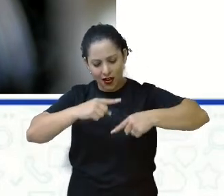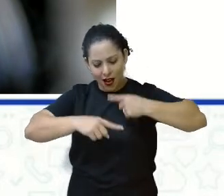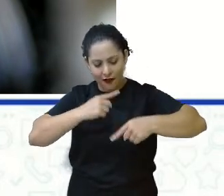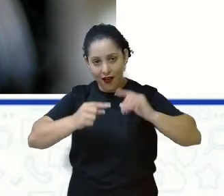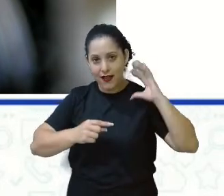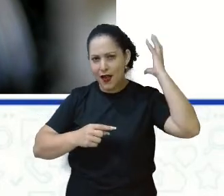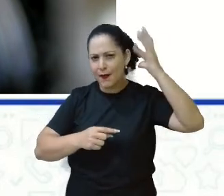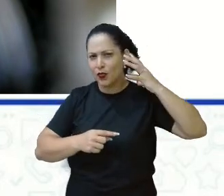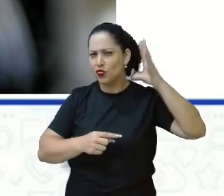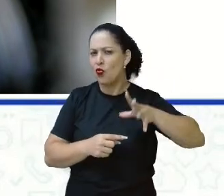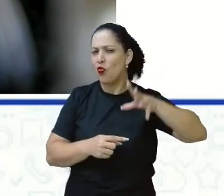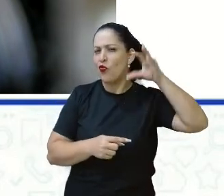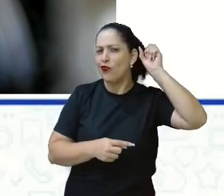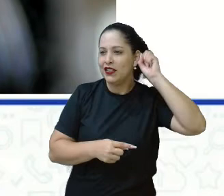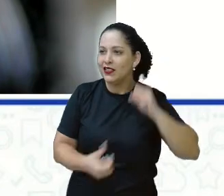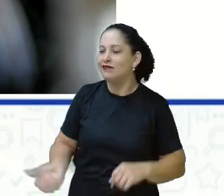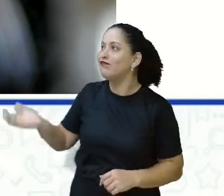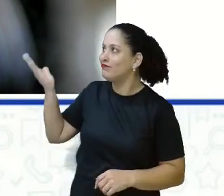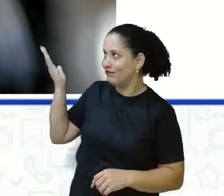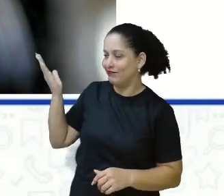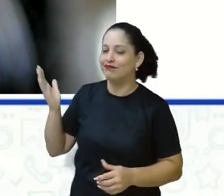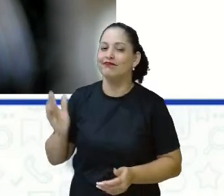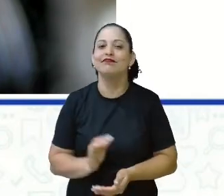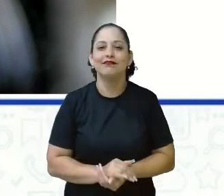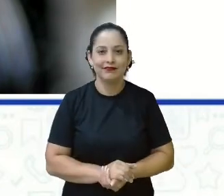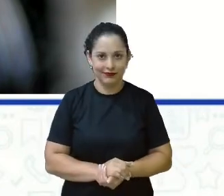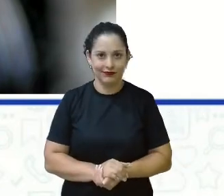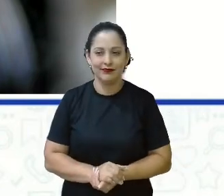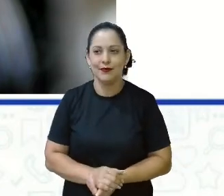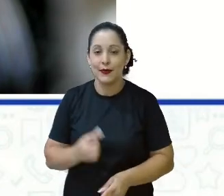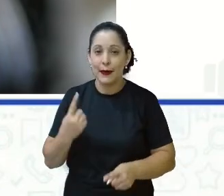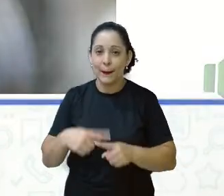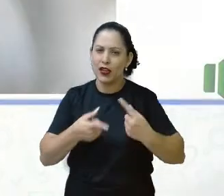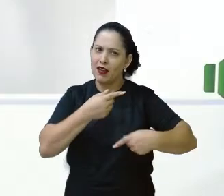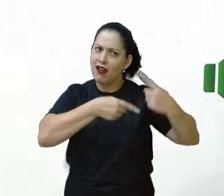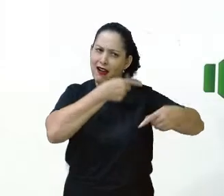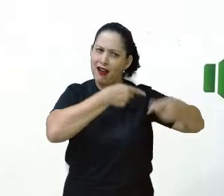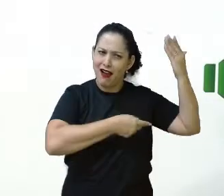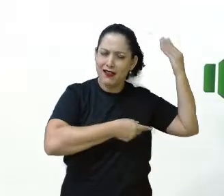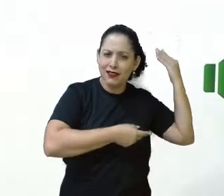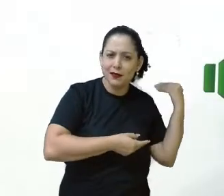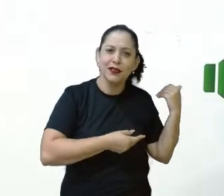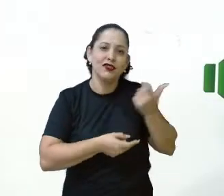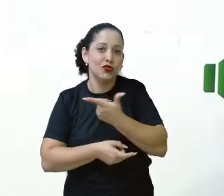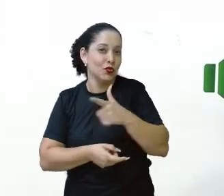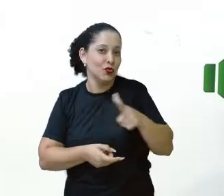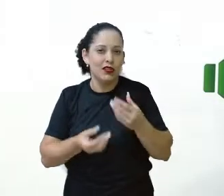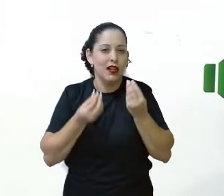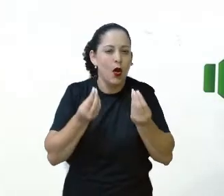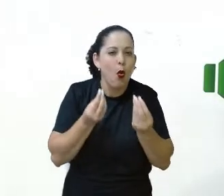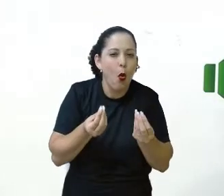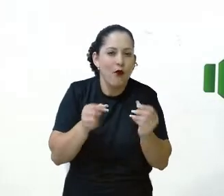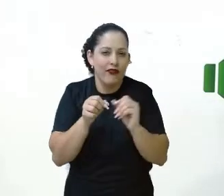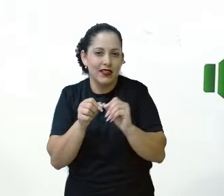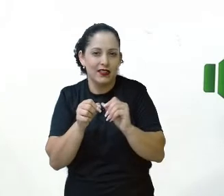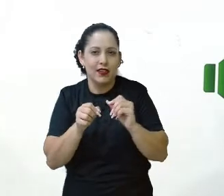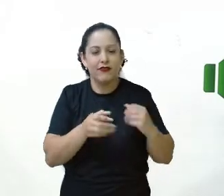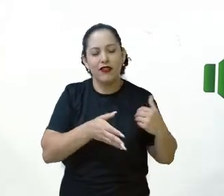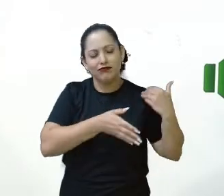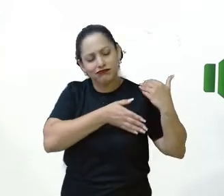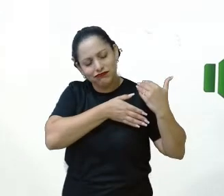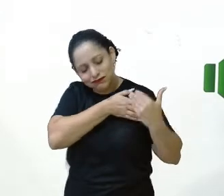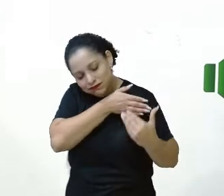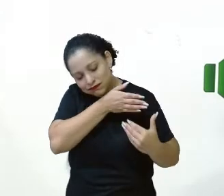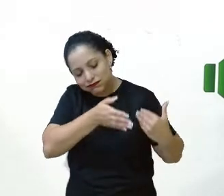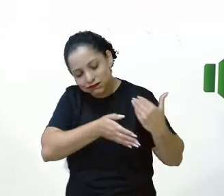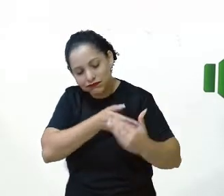uma das primeiras formas de gravação de música, porque não se tinha no passado como se gravar, né? Isso só veio acontecer, vocês já devem